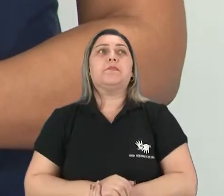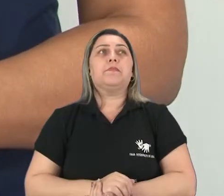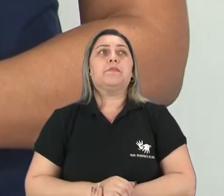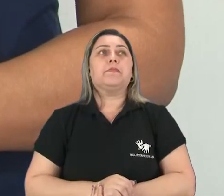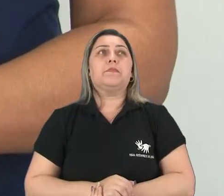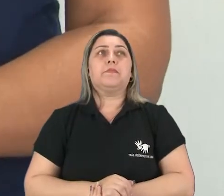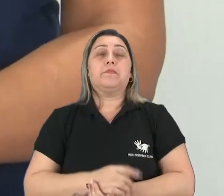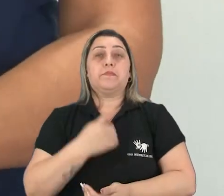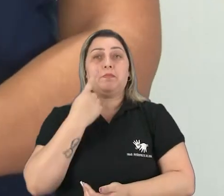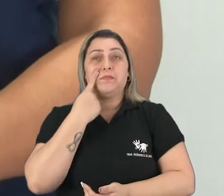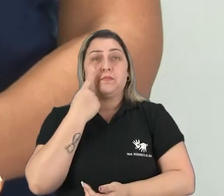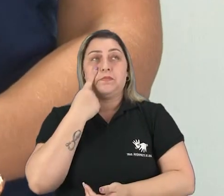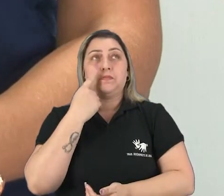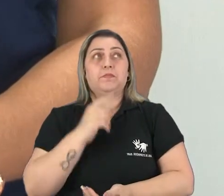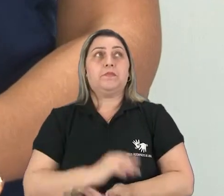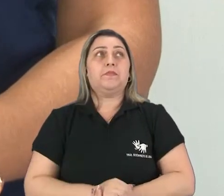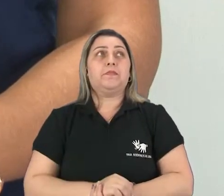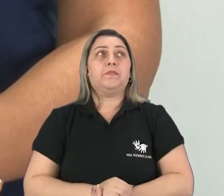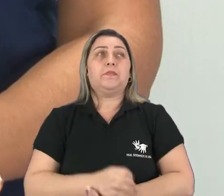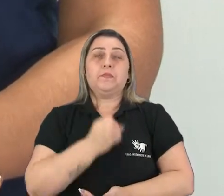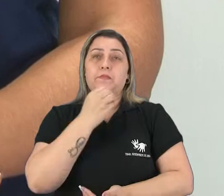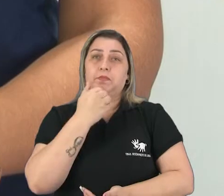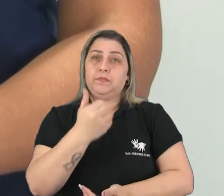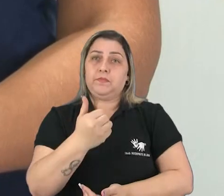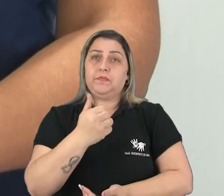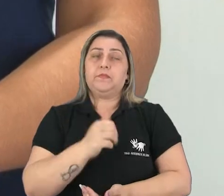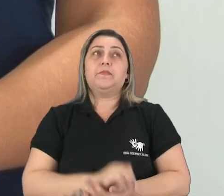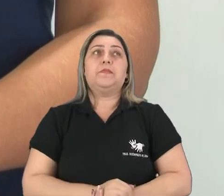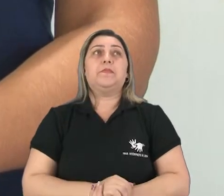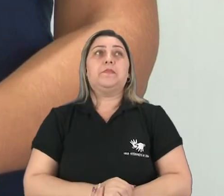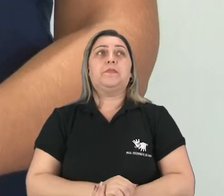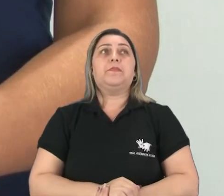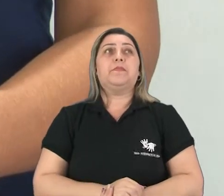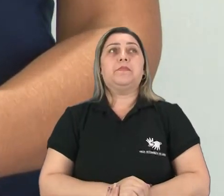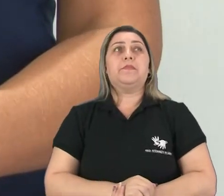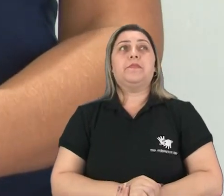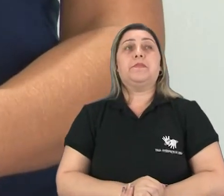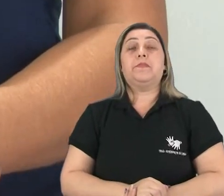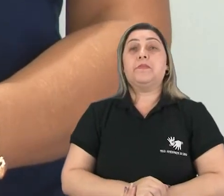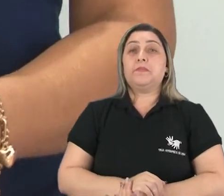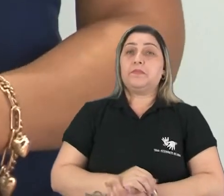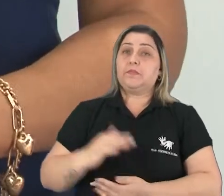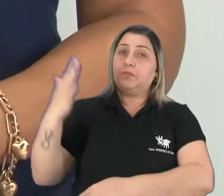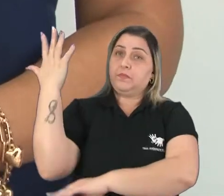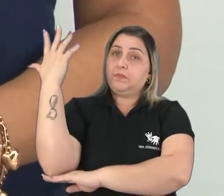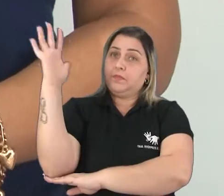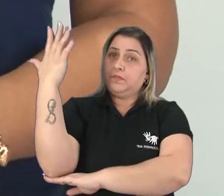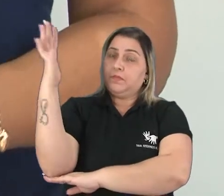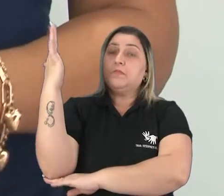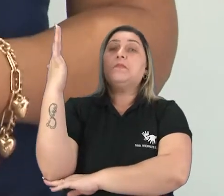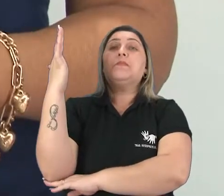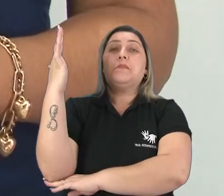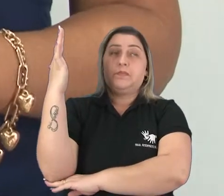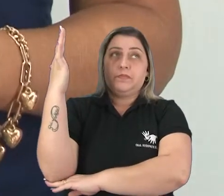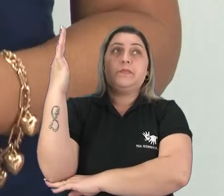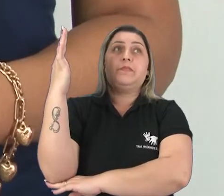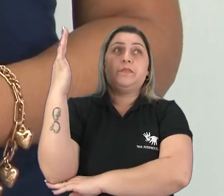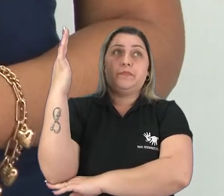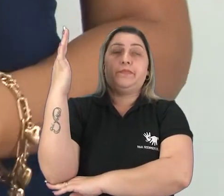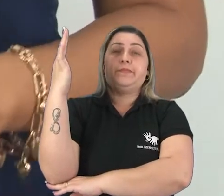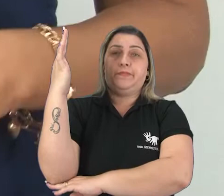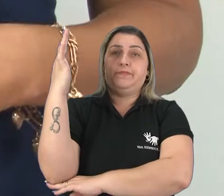acerola. Estão vendo? Muito bem. Então, esta planta é uma